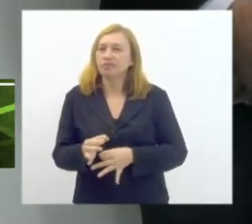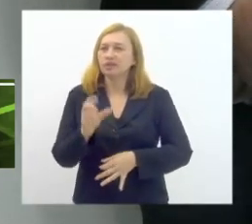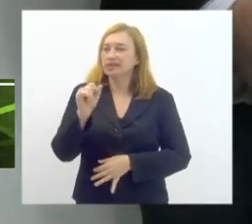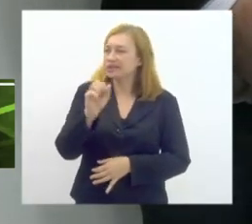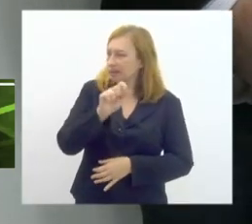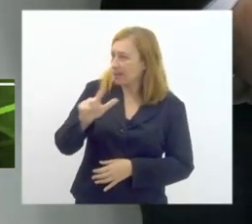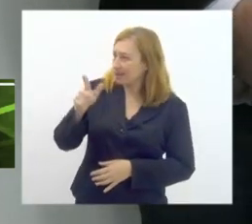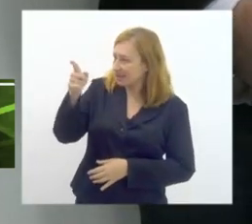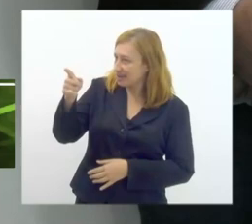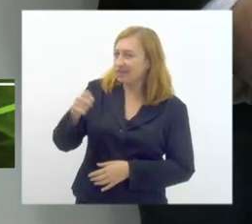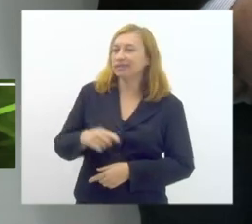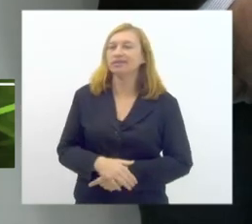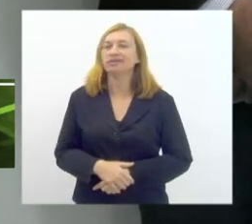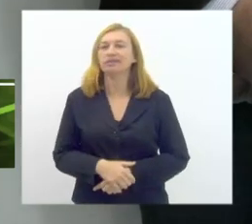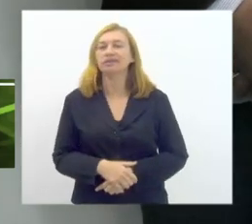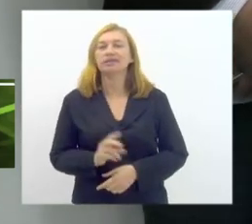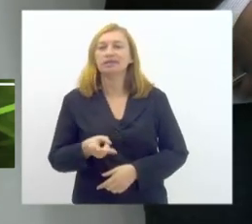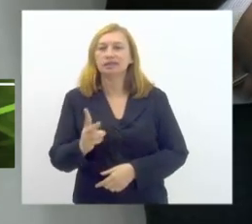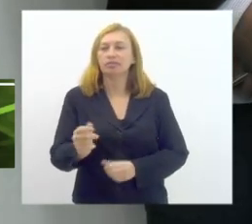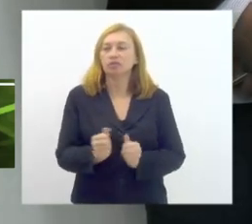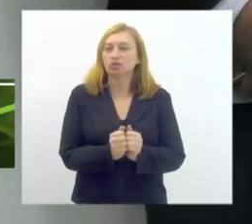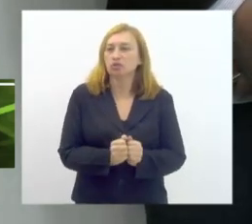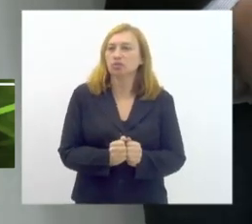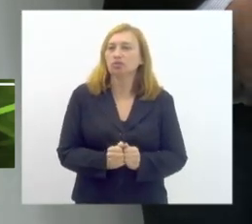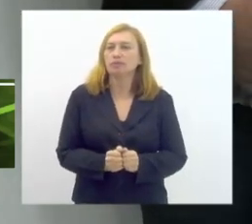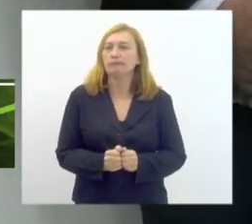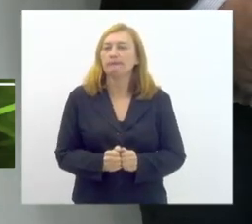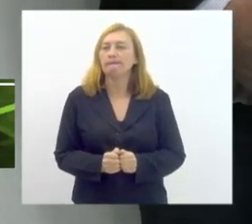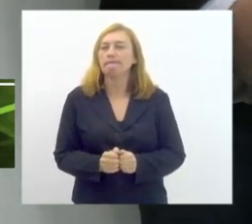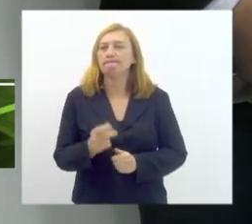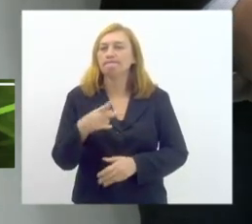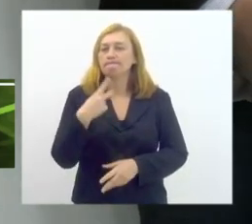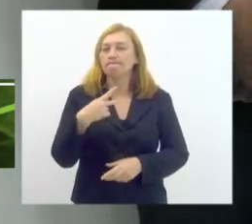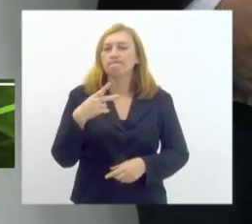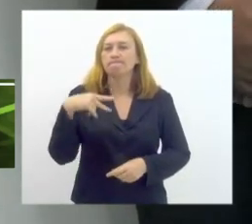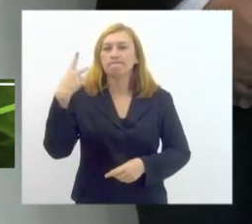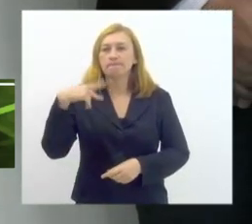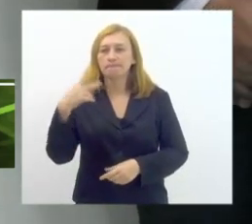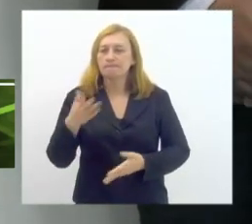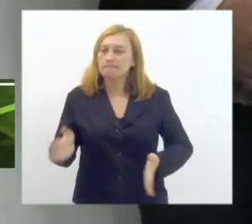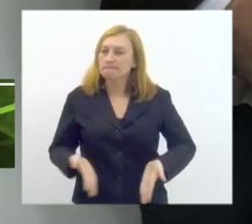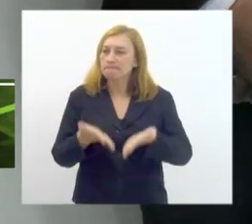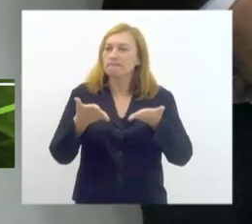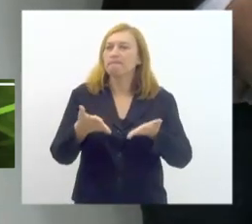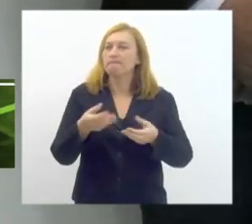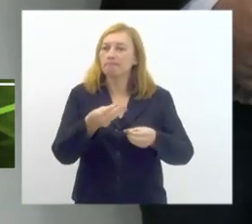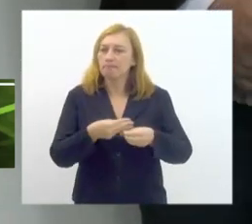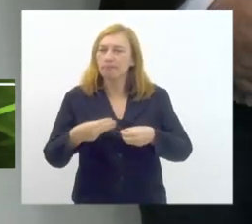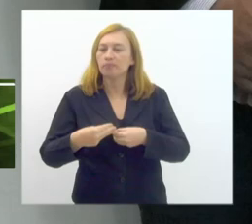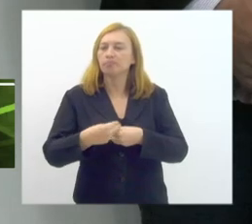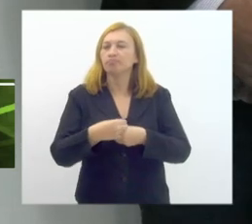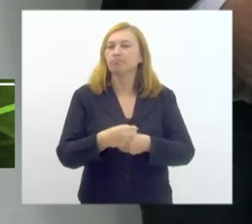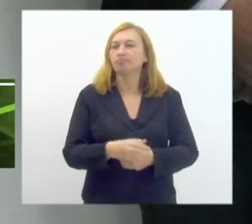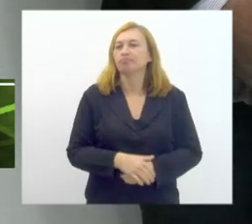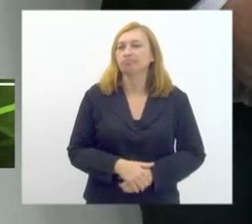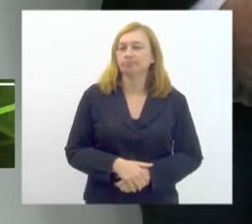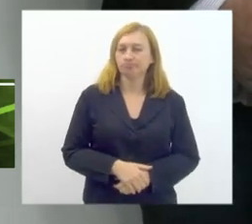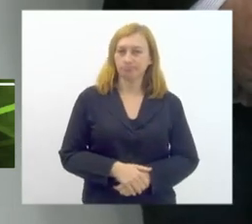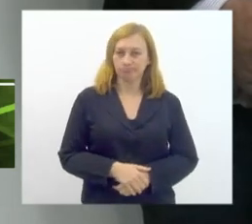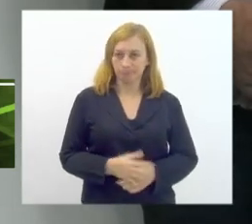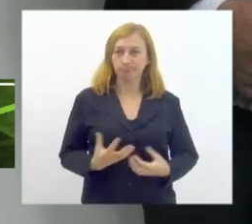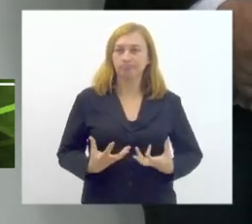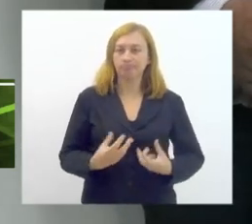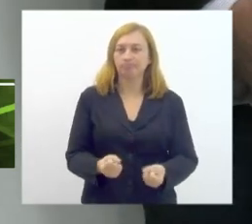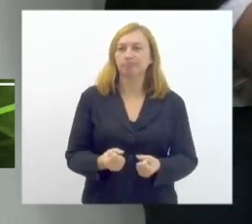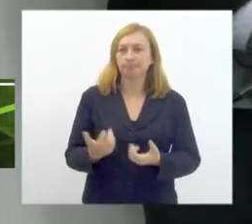aqui, sempre com a gente, fomentando essa política e incentivando os municípios a aderirem.